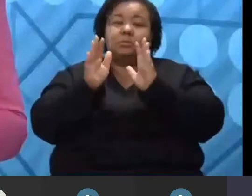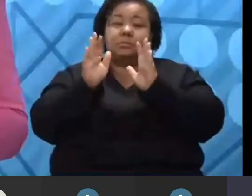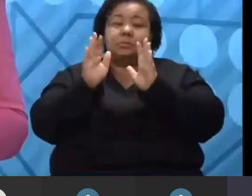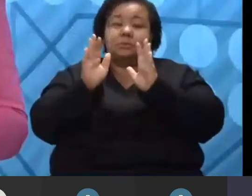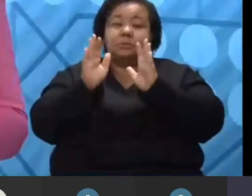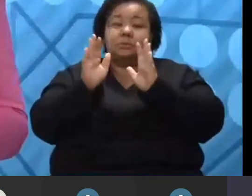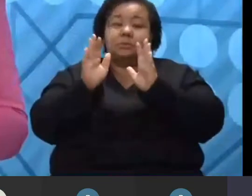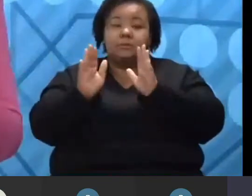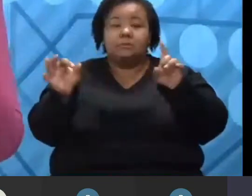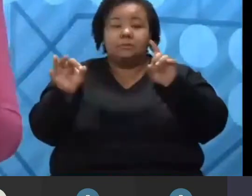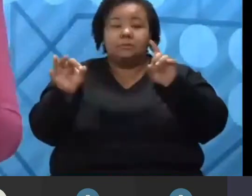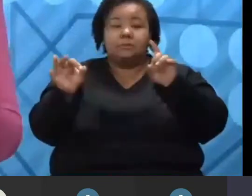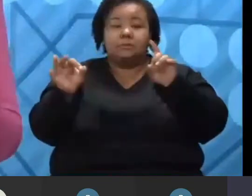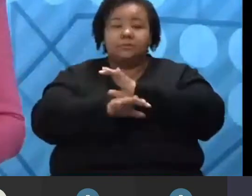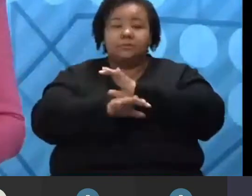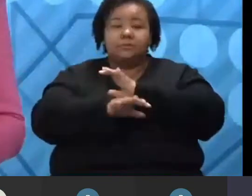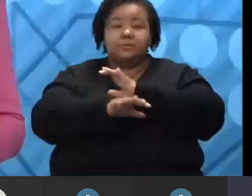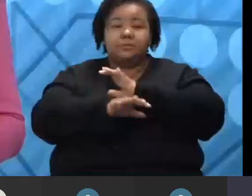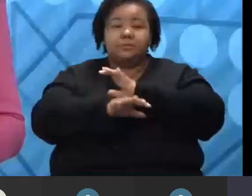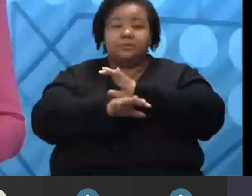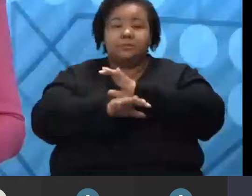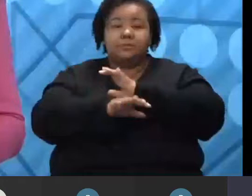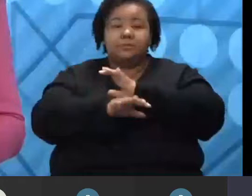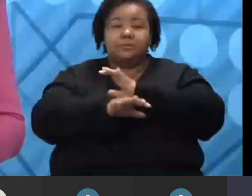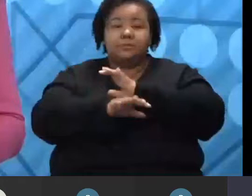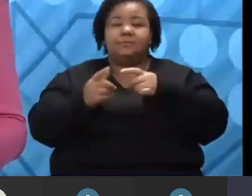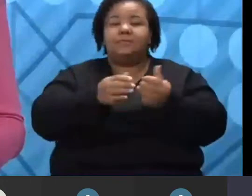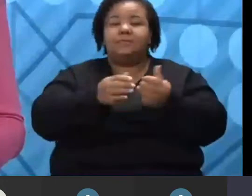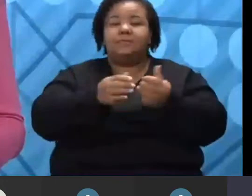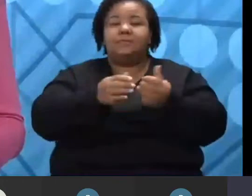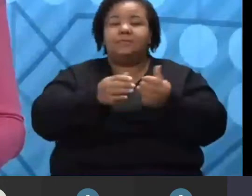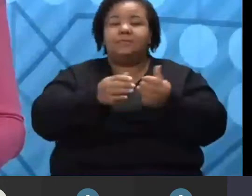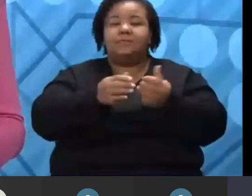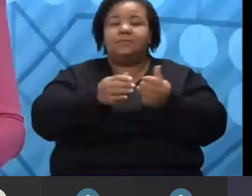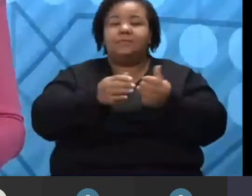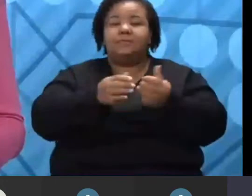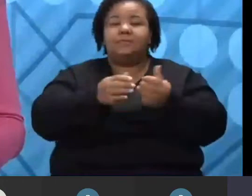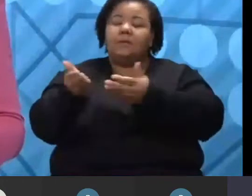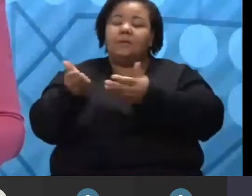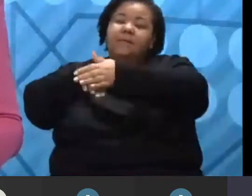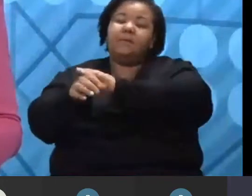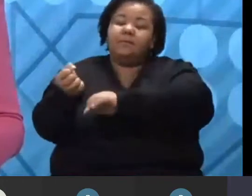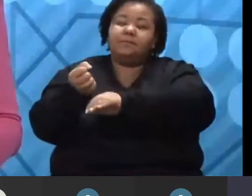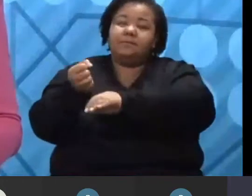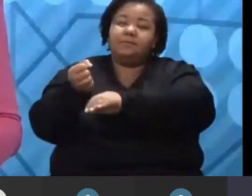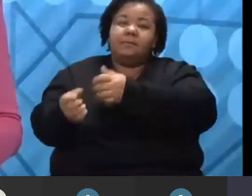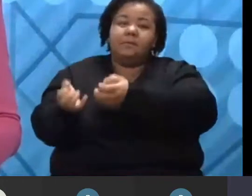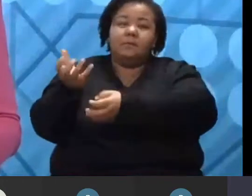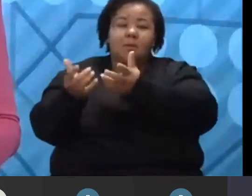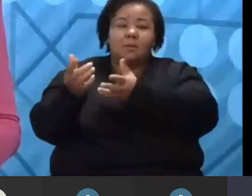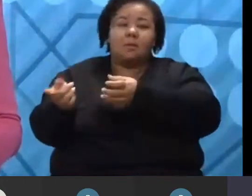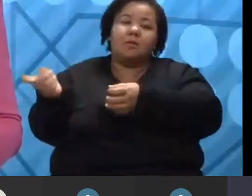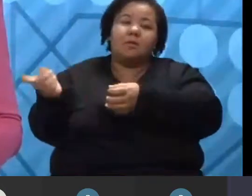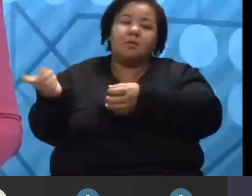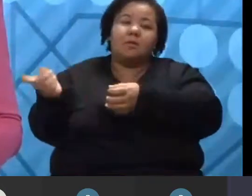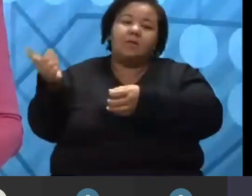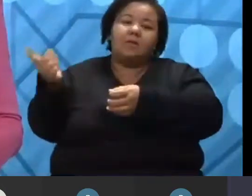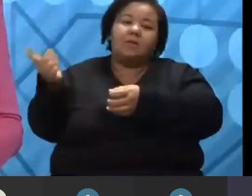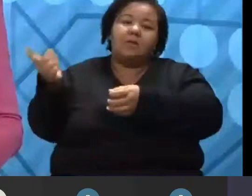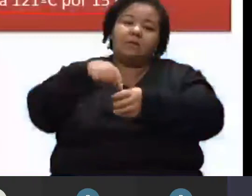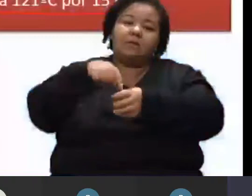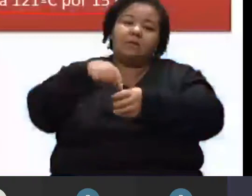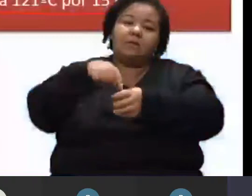precisa embalar para que esse meio vá para a autoclave para após distribuir as placas. Então, voltando ao quadro, nós